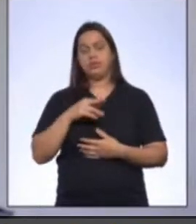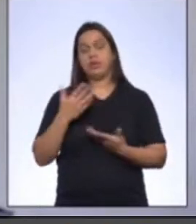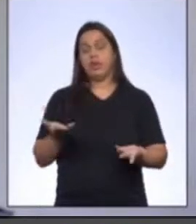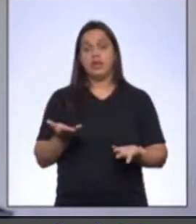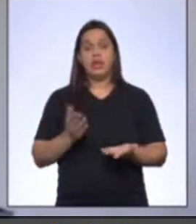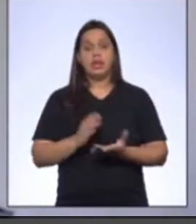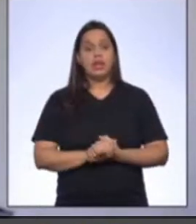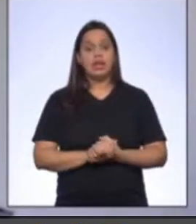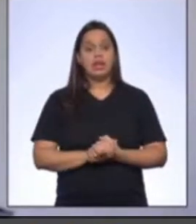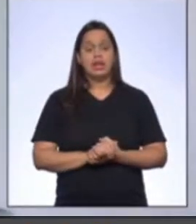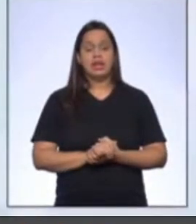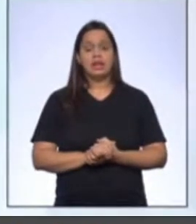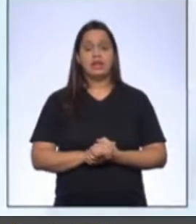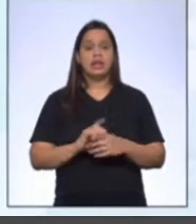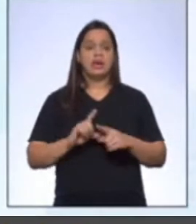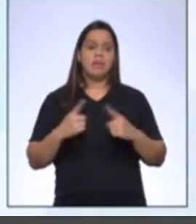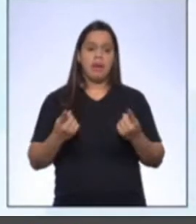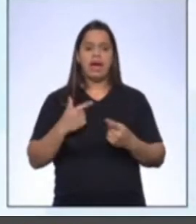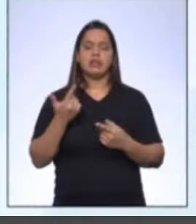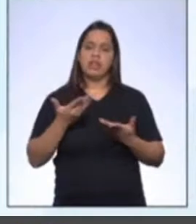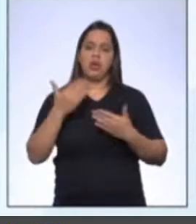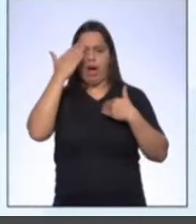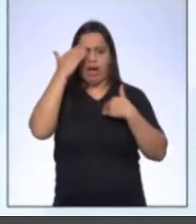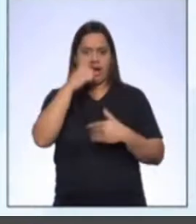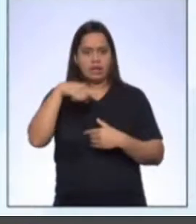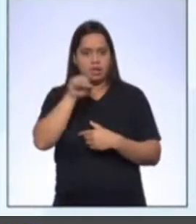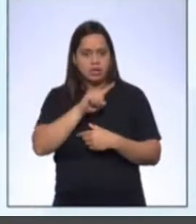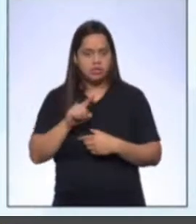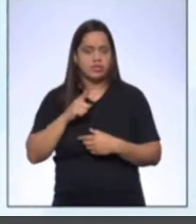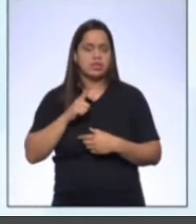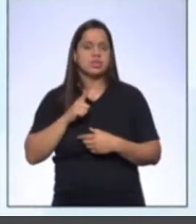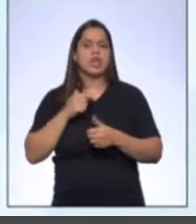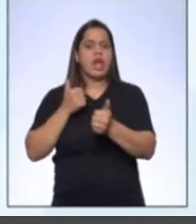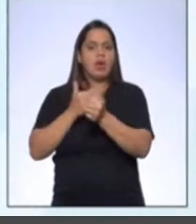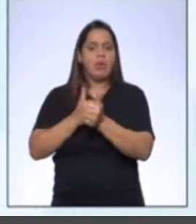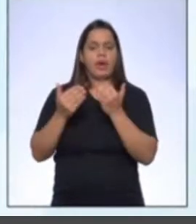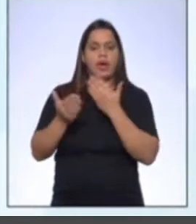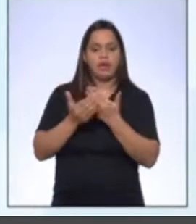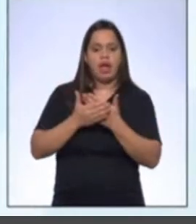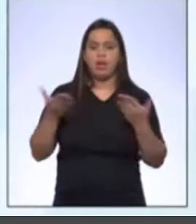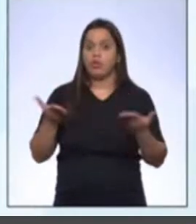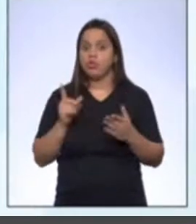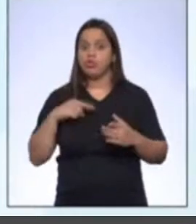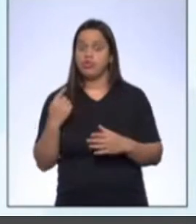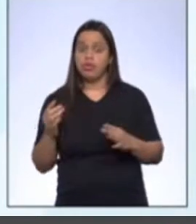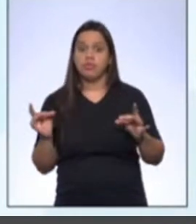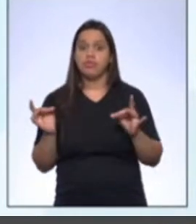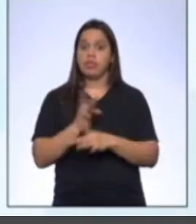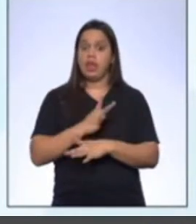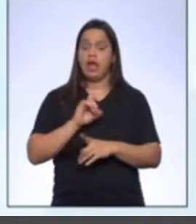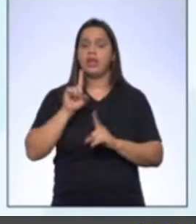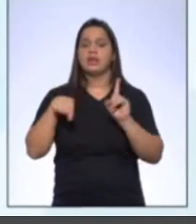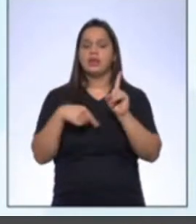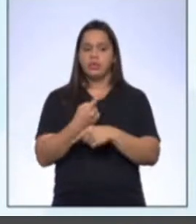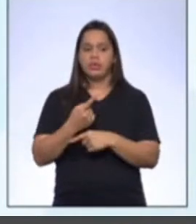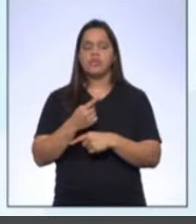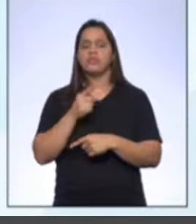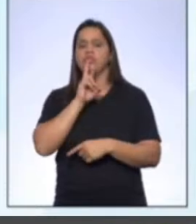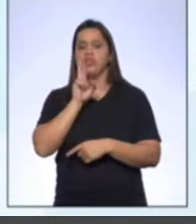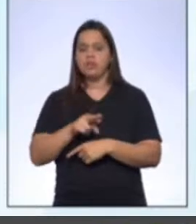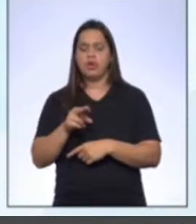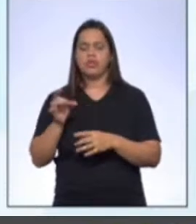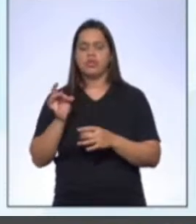possível. Mas, de qualquer forma, agradeço muito vocês terem acompanhado a gente. A gente vai encerrar enquanto resolve a questão 16.